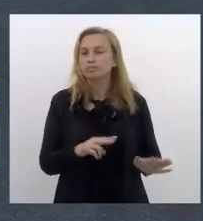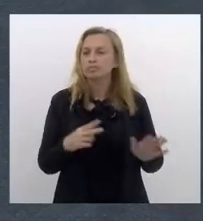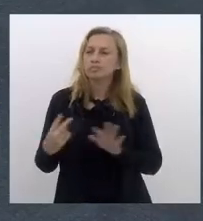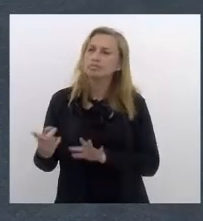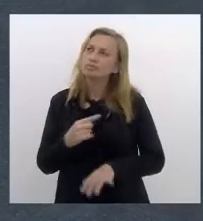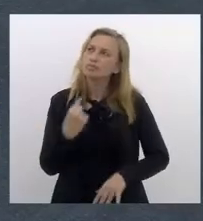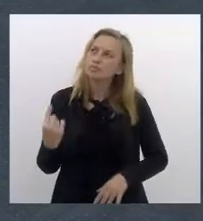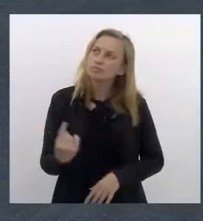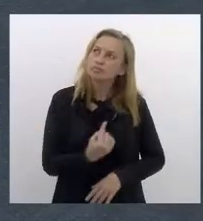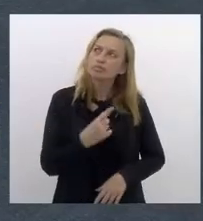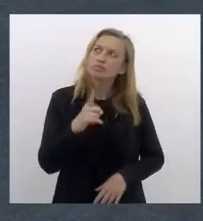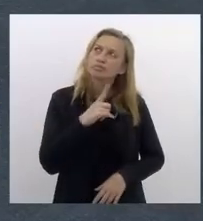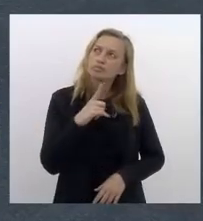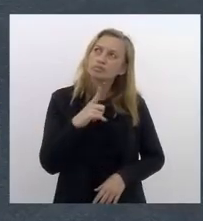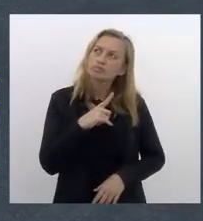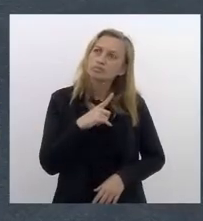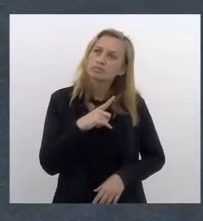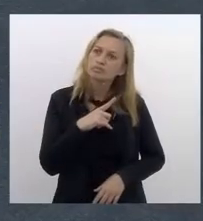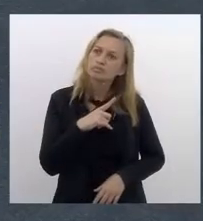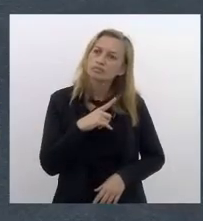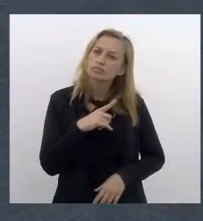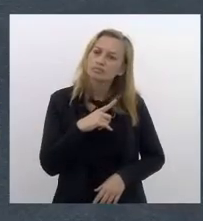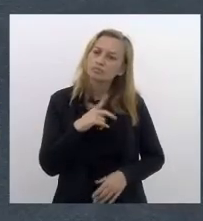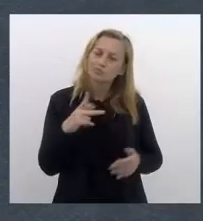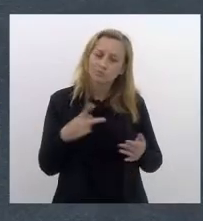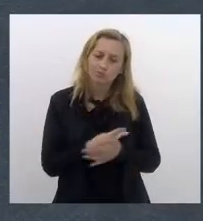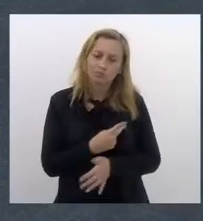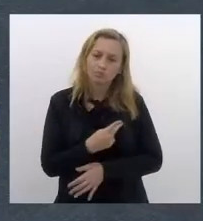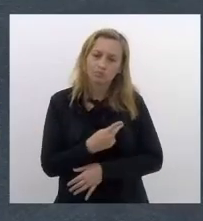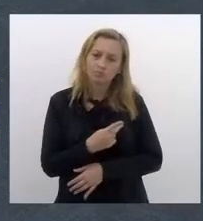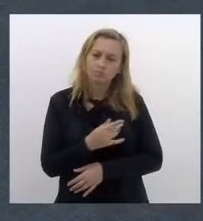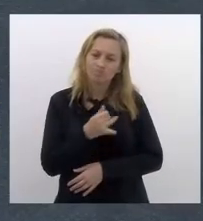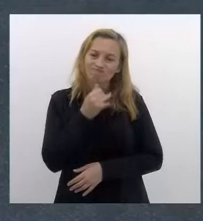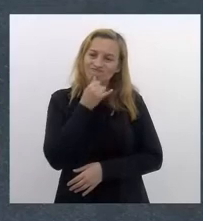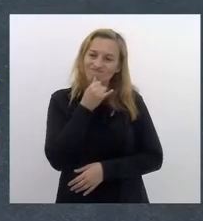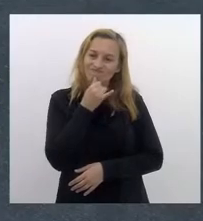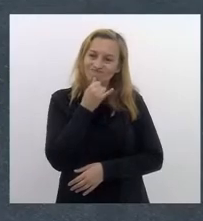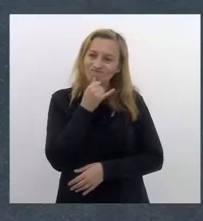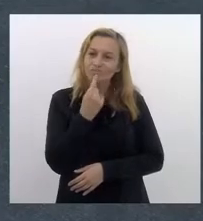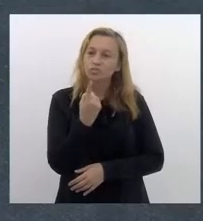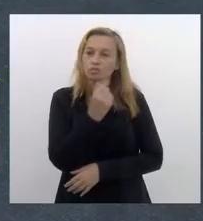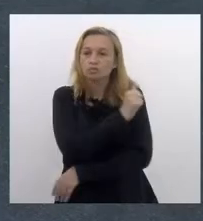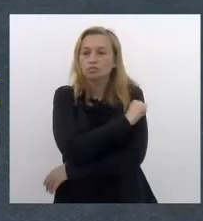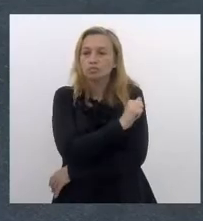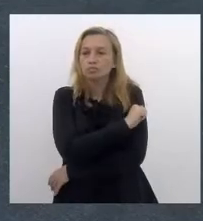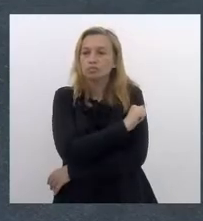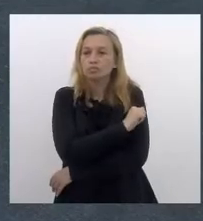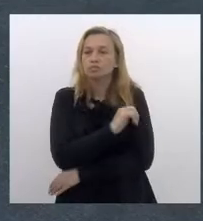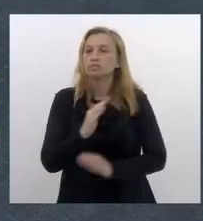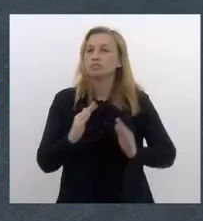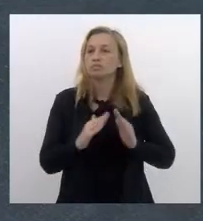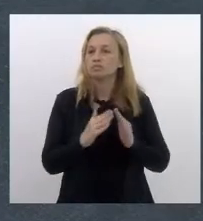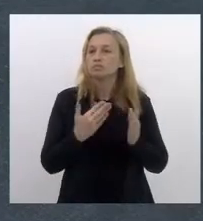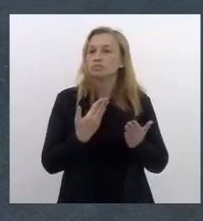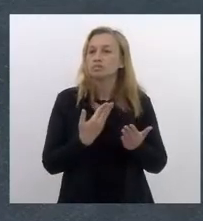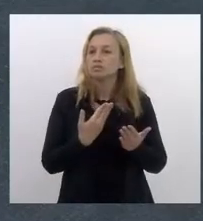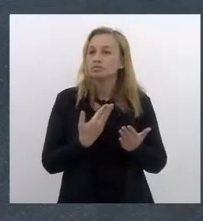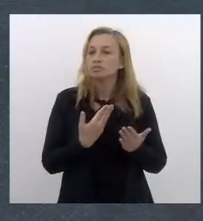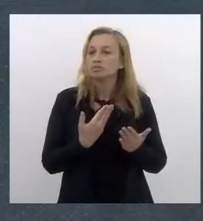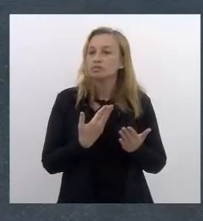nós tivemos um episódio dramático com uma das estudantes da rede pública, da